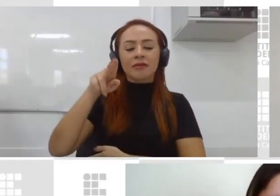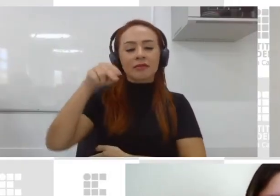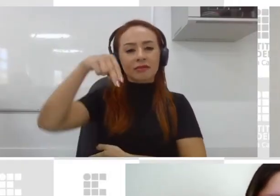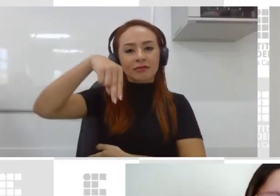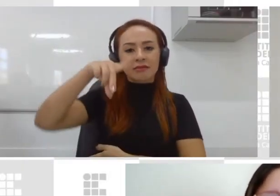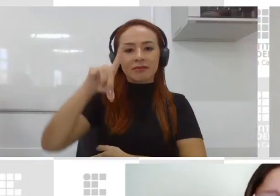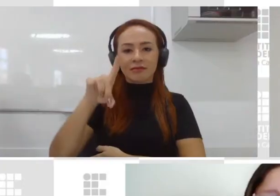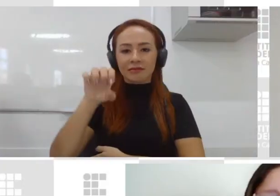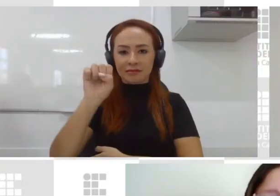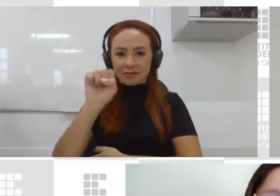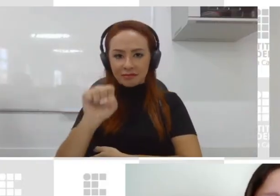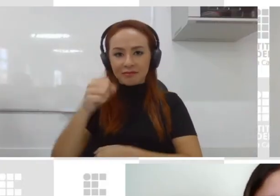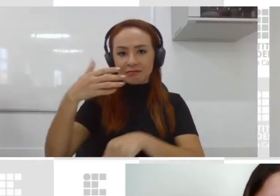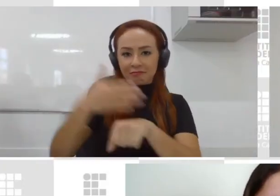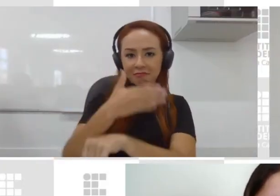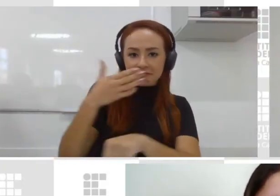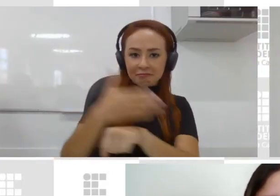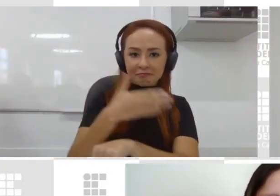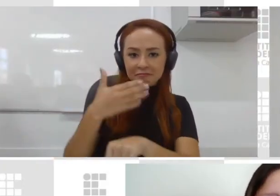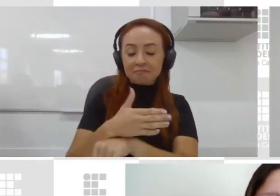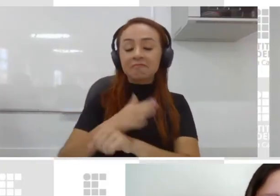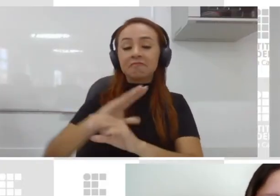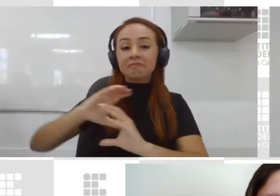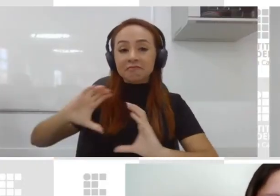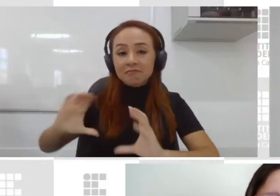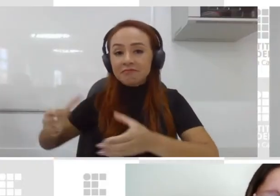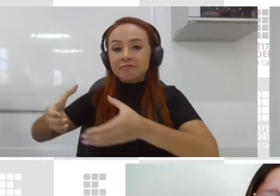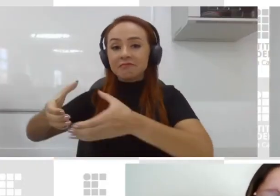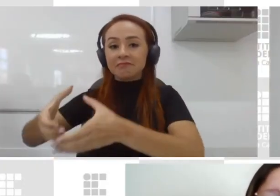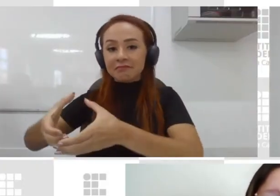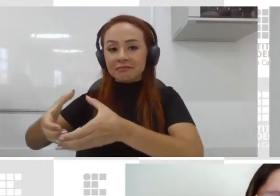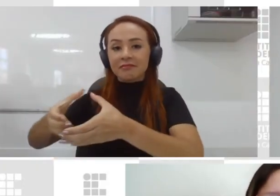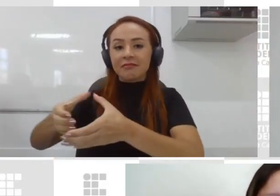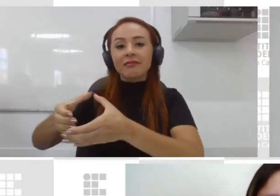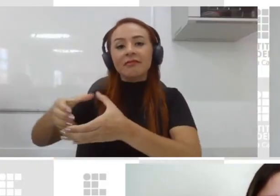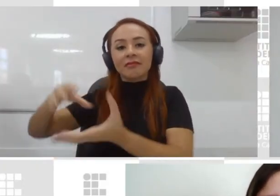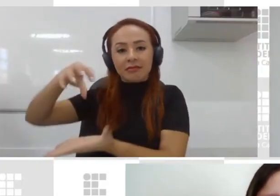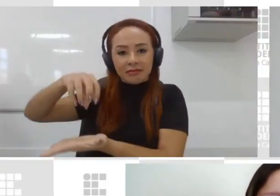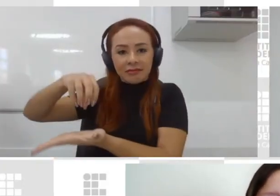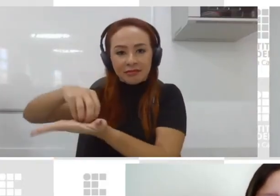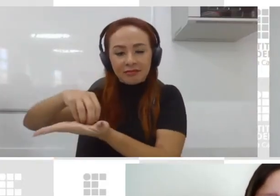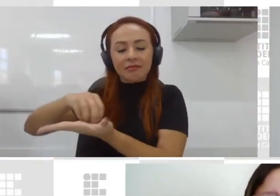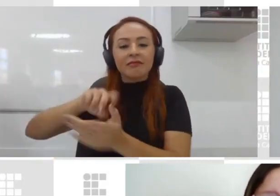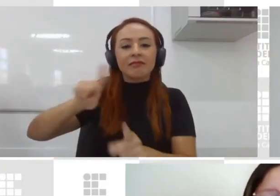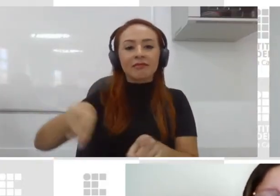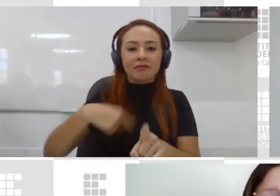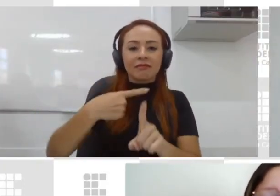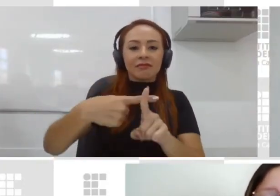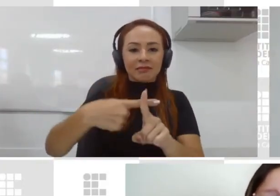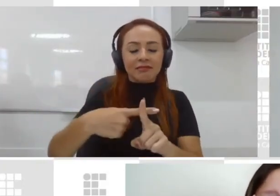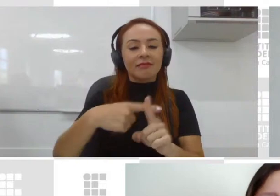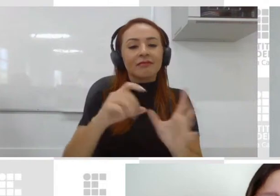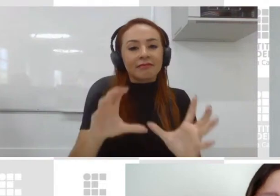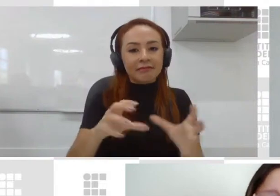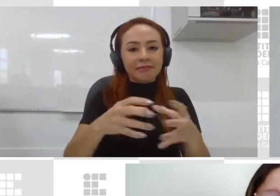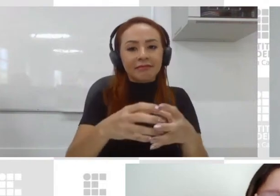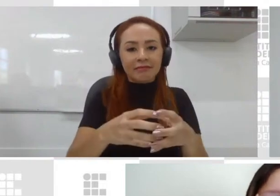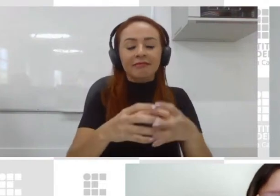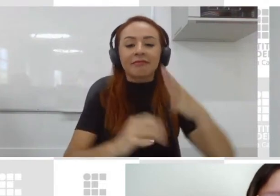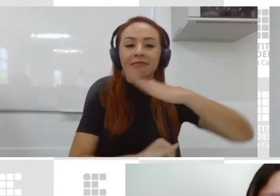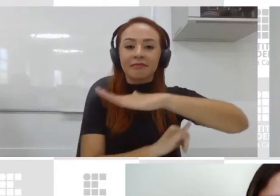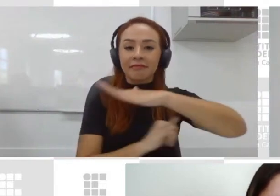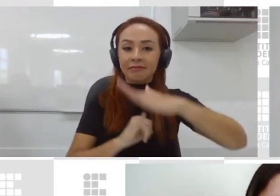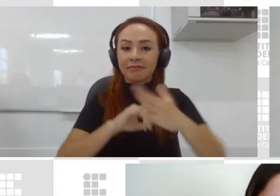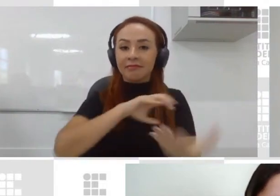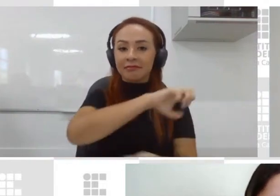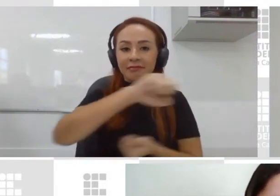comissão central, além das suas comissões locais, o IFSC Sustentável, ele está engajado em projetos na área ambiental, na área